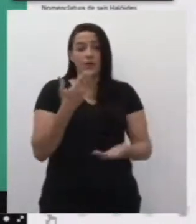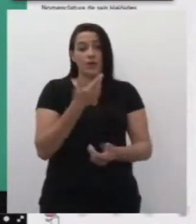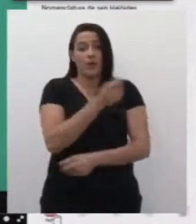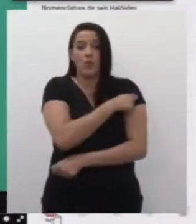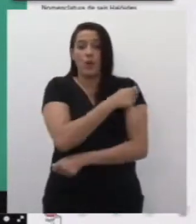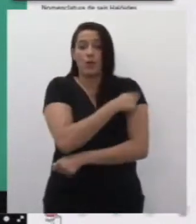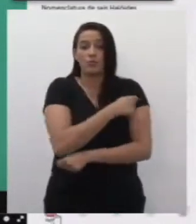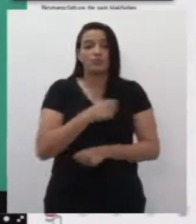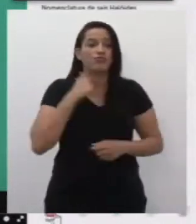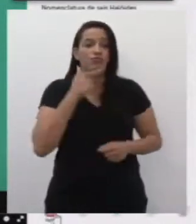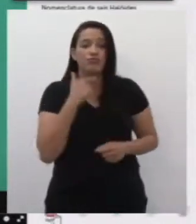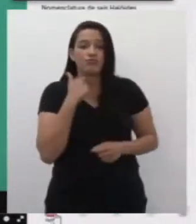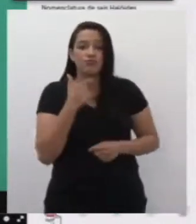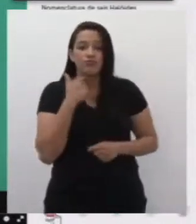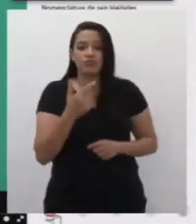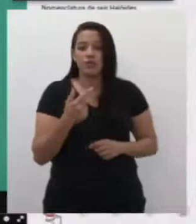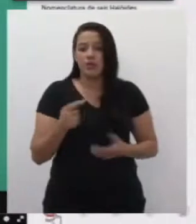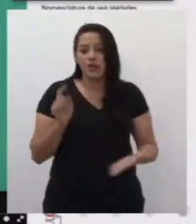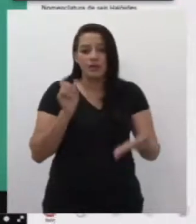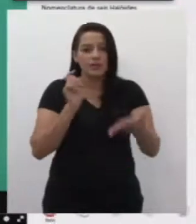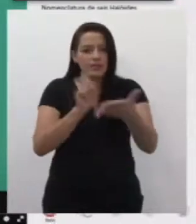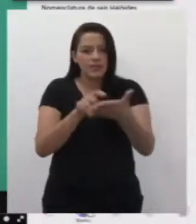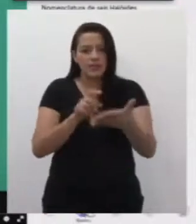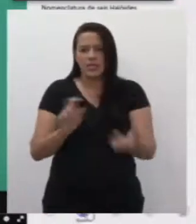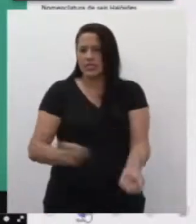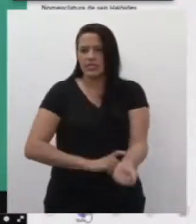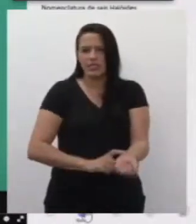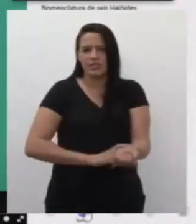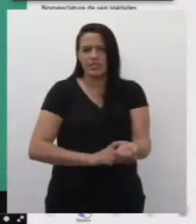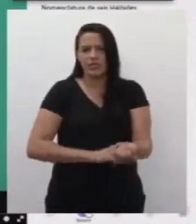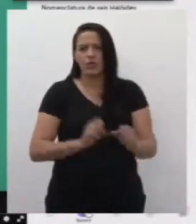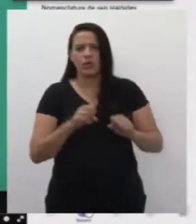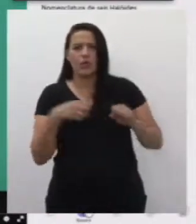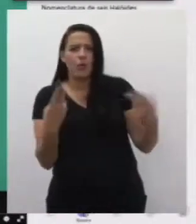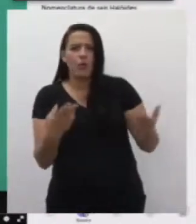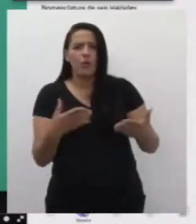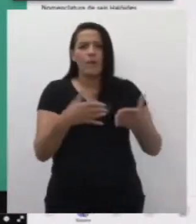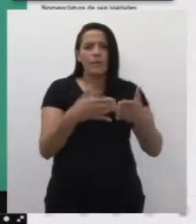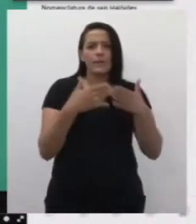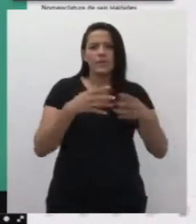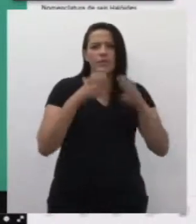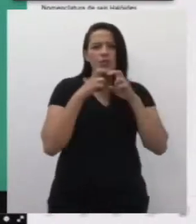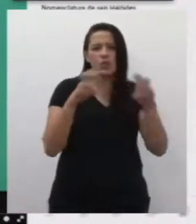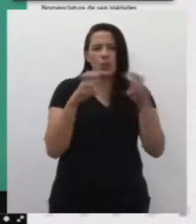entendendo, ele vai lá e vai na raiva, e ele clica, ou ele vai no socorro. Quando está muito